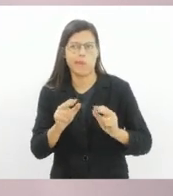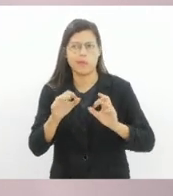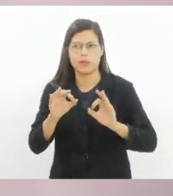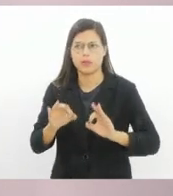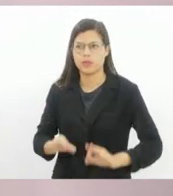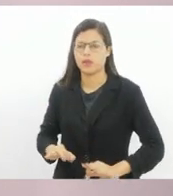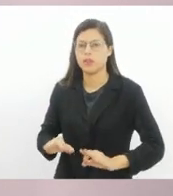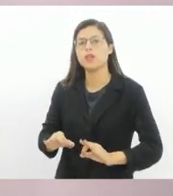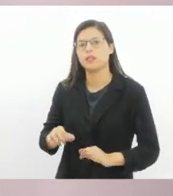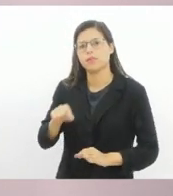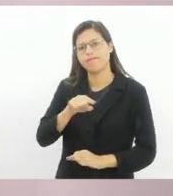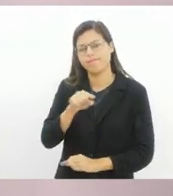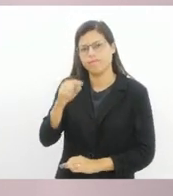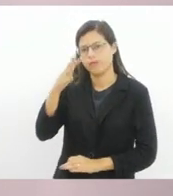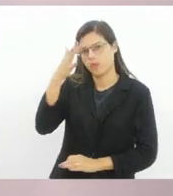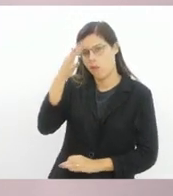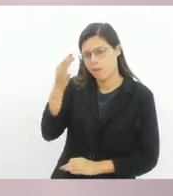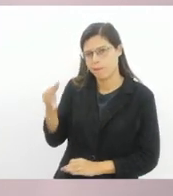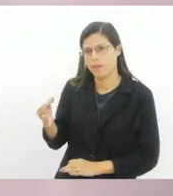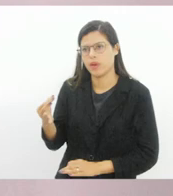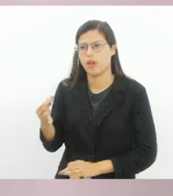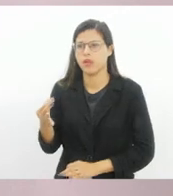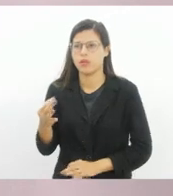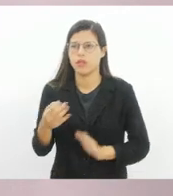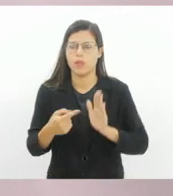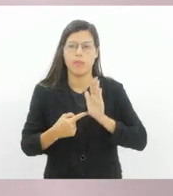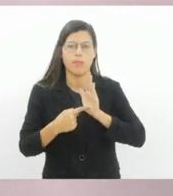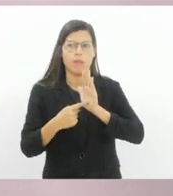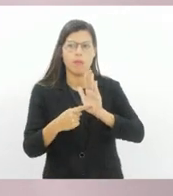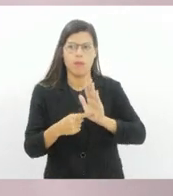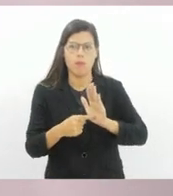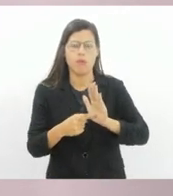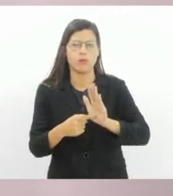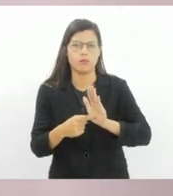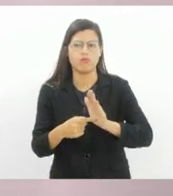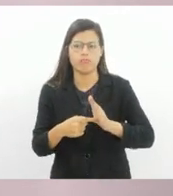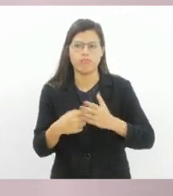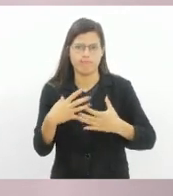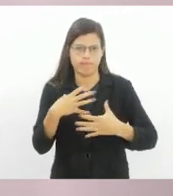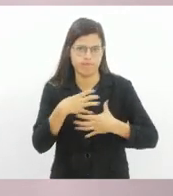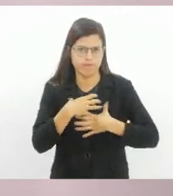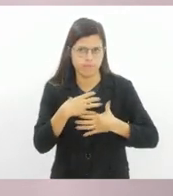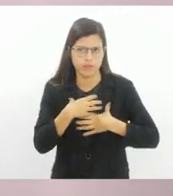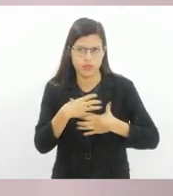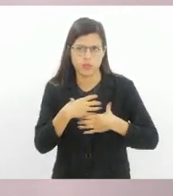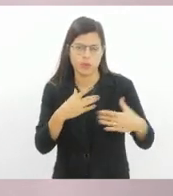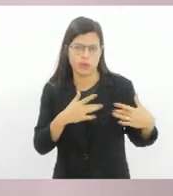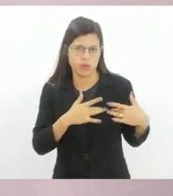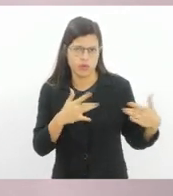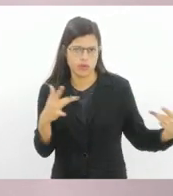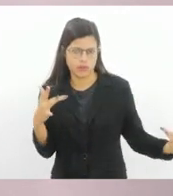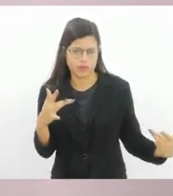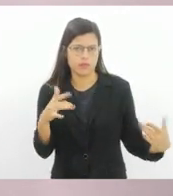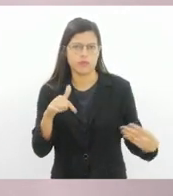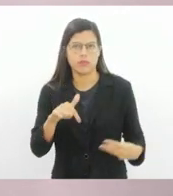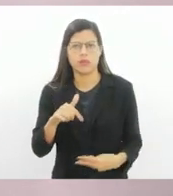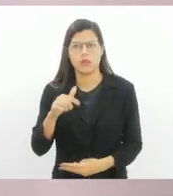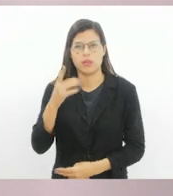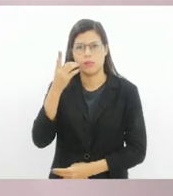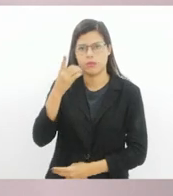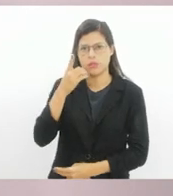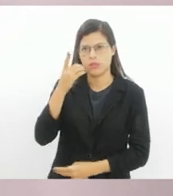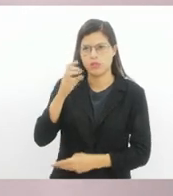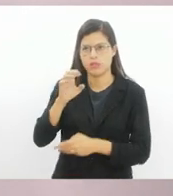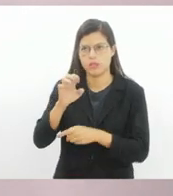vossa compreensão, aproveito e ensejo para externar a minha elevada estima e consideração. Atenciosamente, deputada estadual Tia Ju.